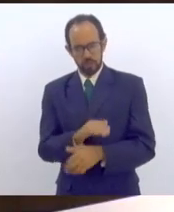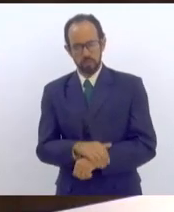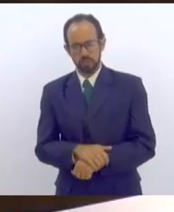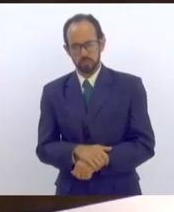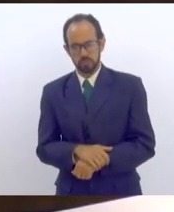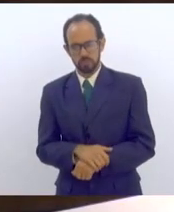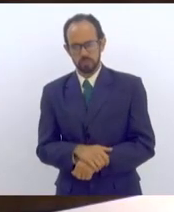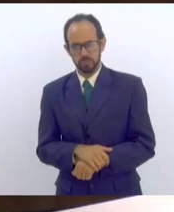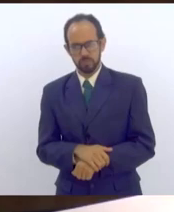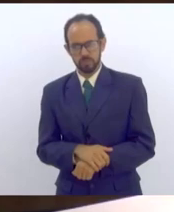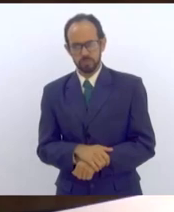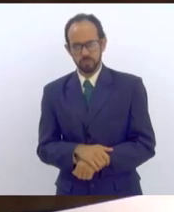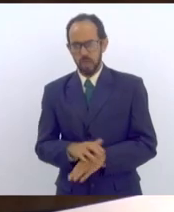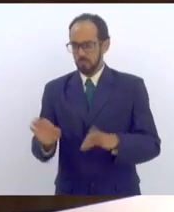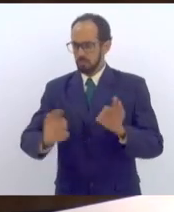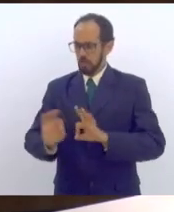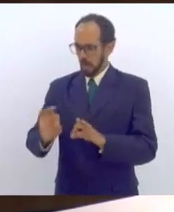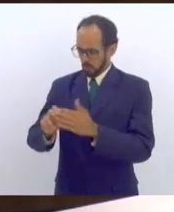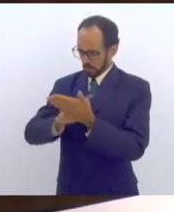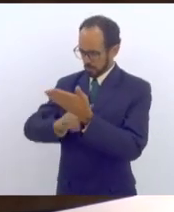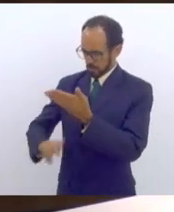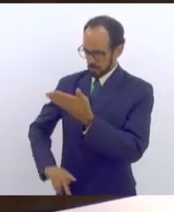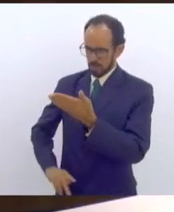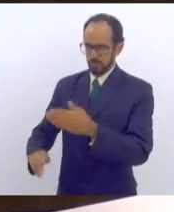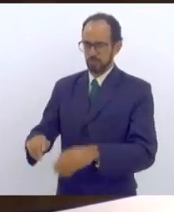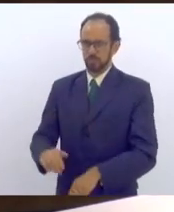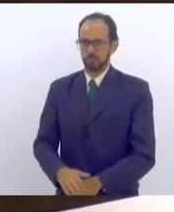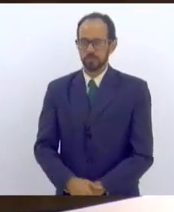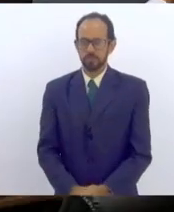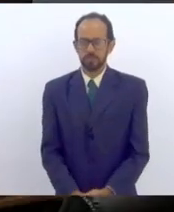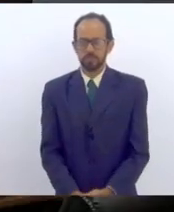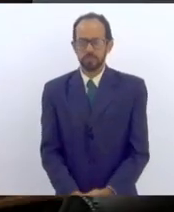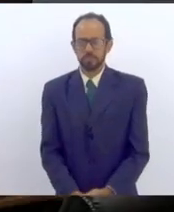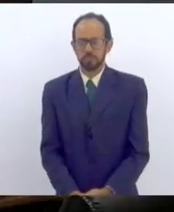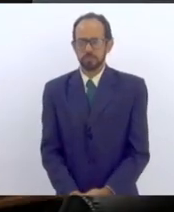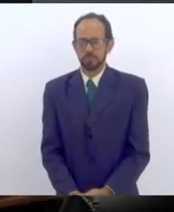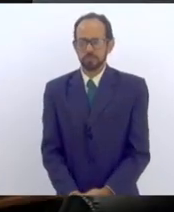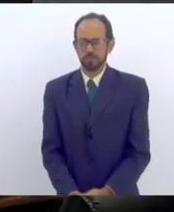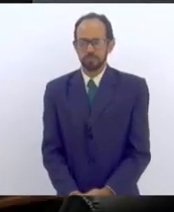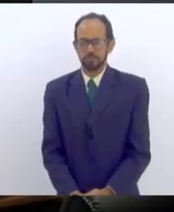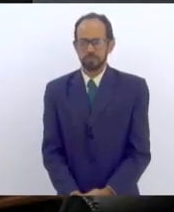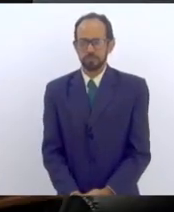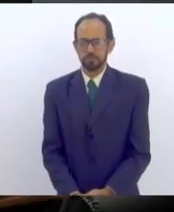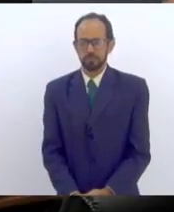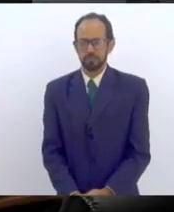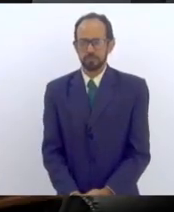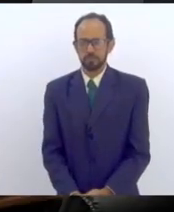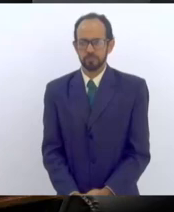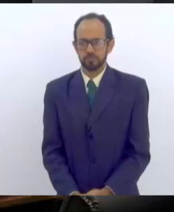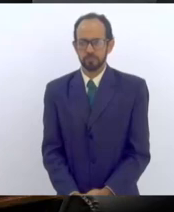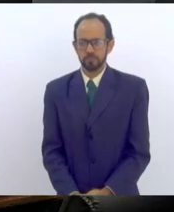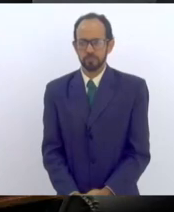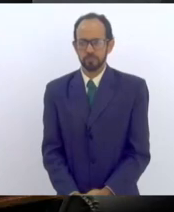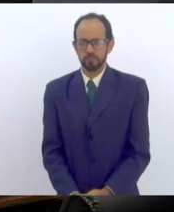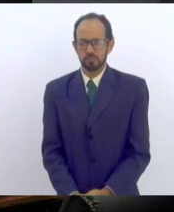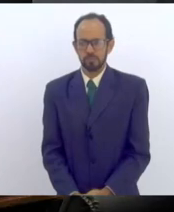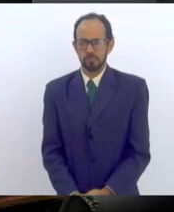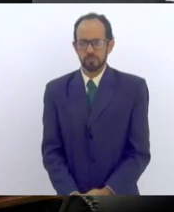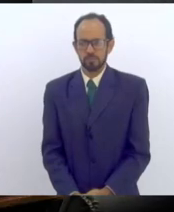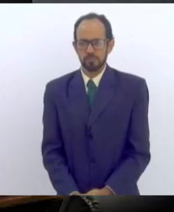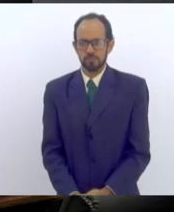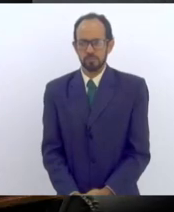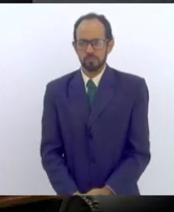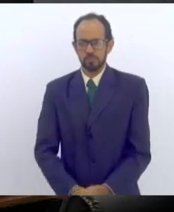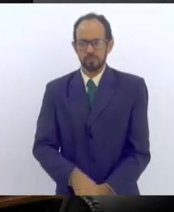ordem, presidente. Extensão. Não, já computei. Arthur, Thiago, de vocês tinha computado. Caiado